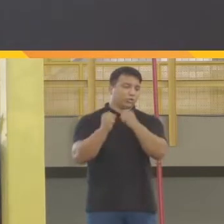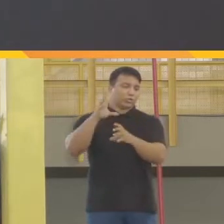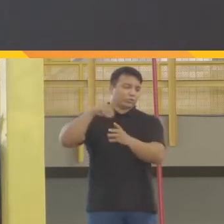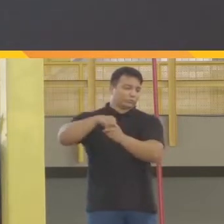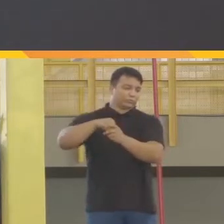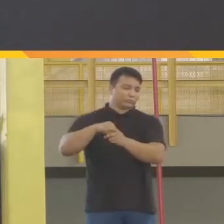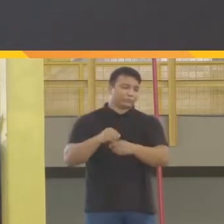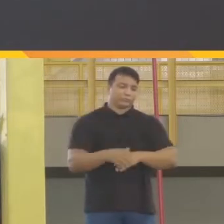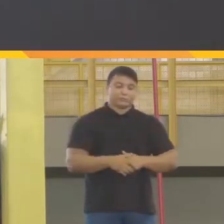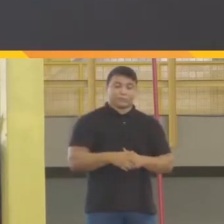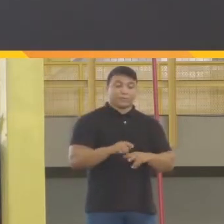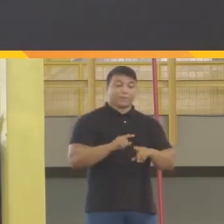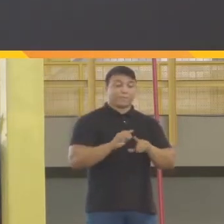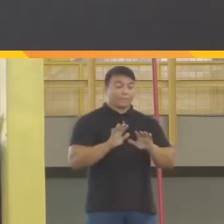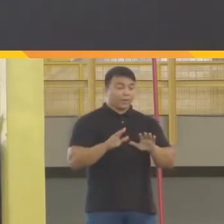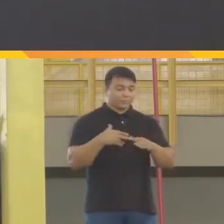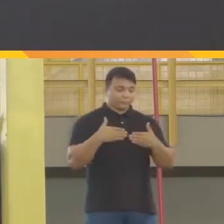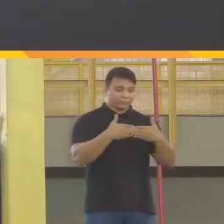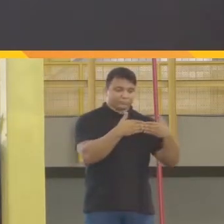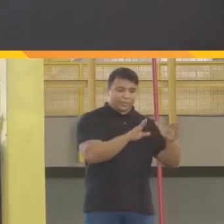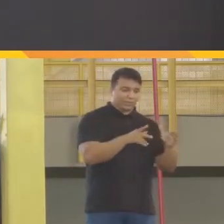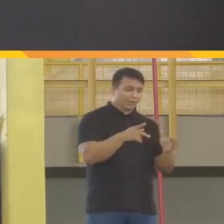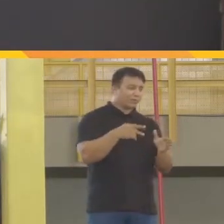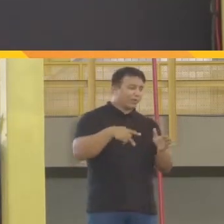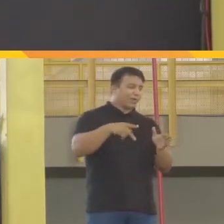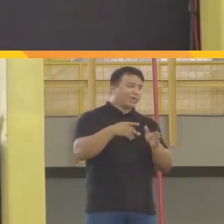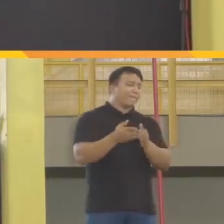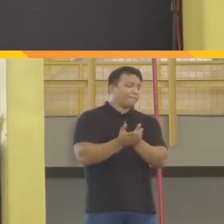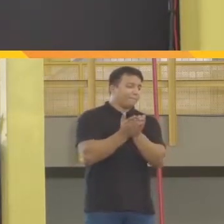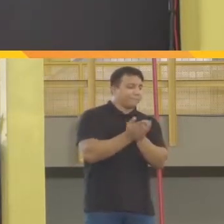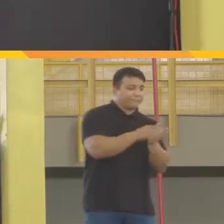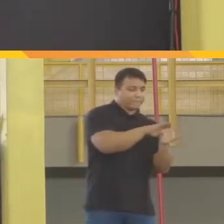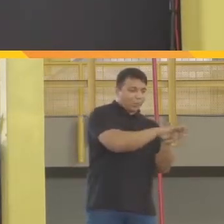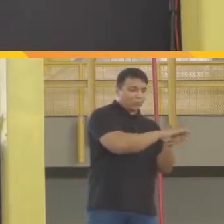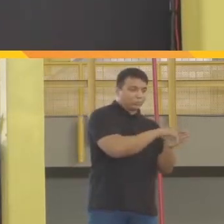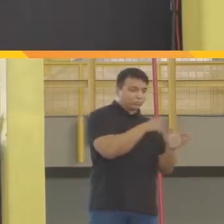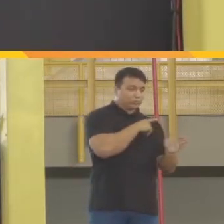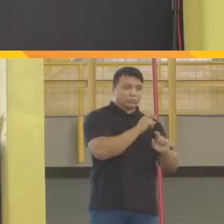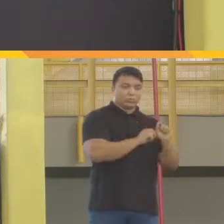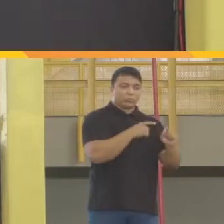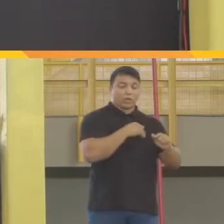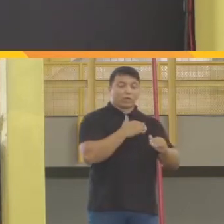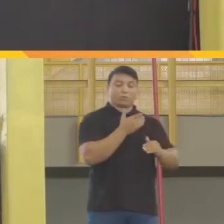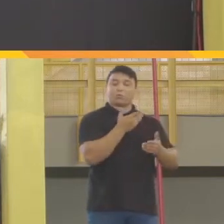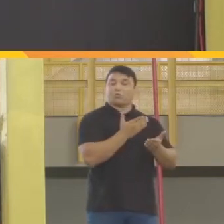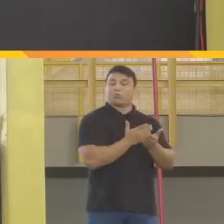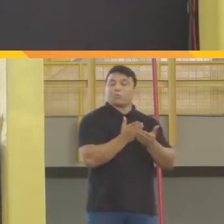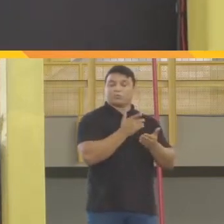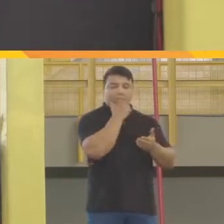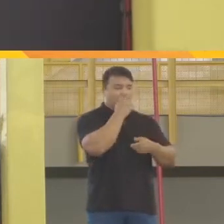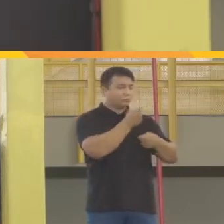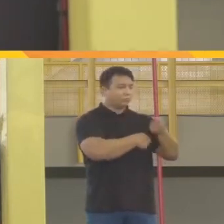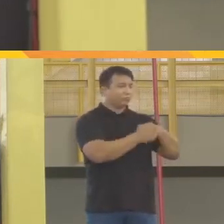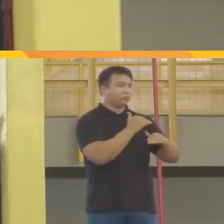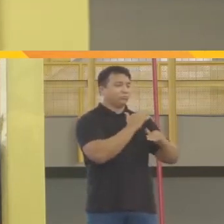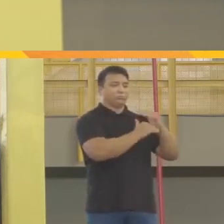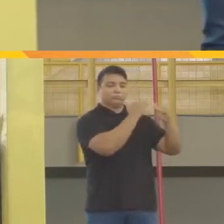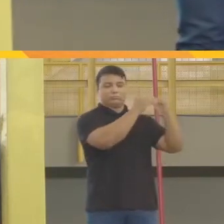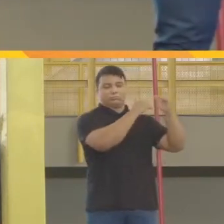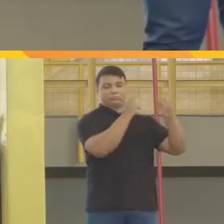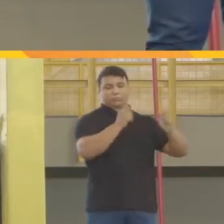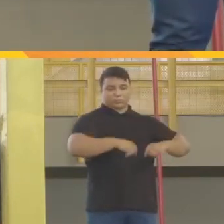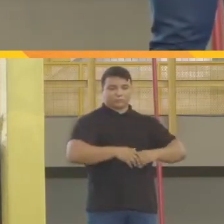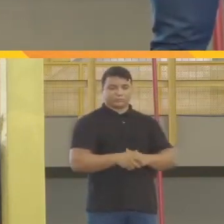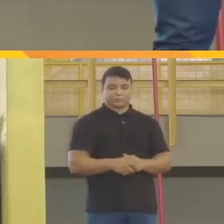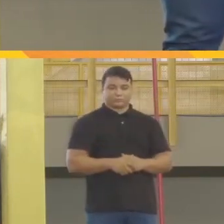assim, essa abertura dos portos foi fundamental para que o comércio se desenvolvesse, tá? E